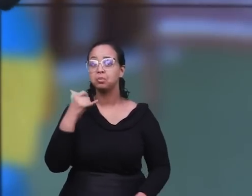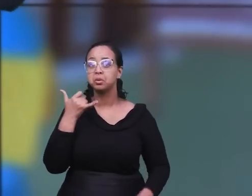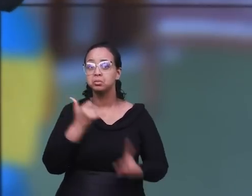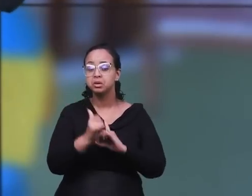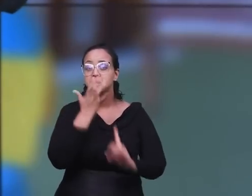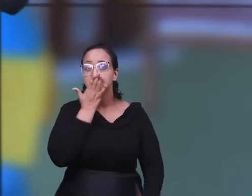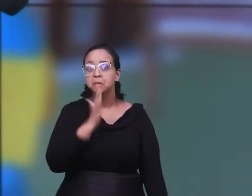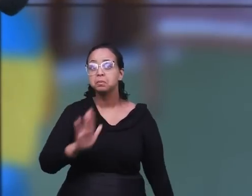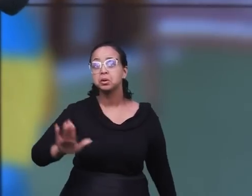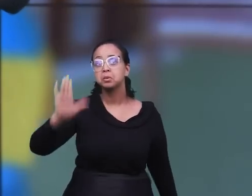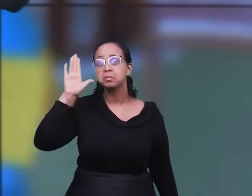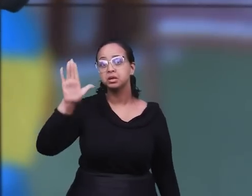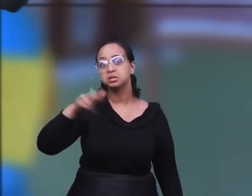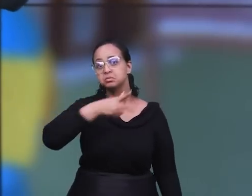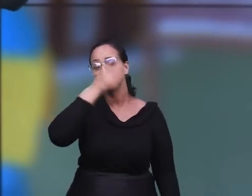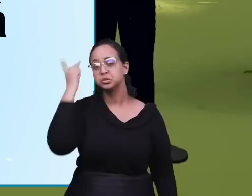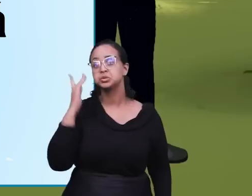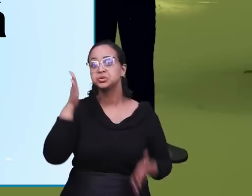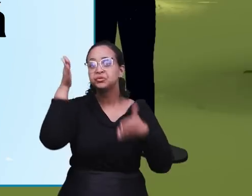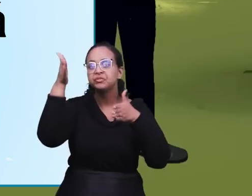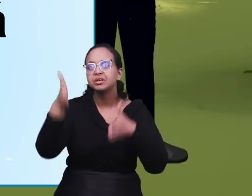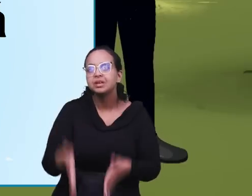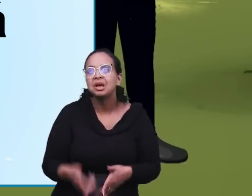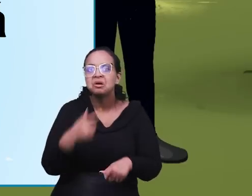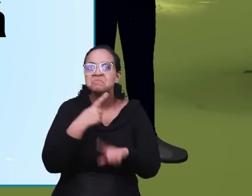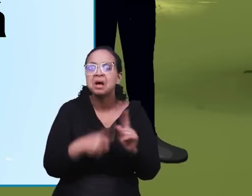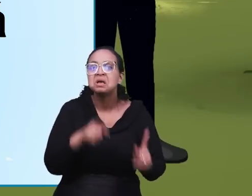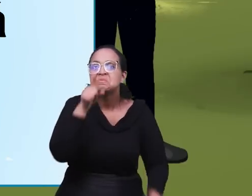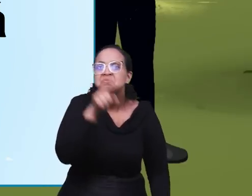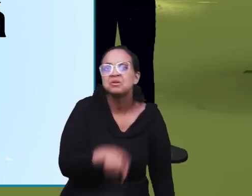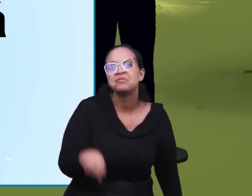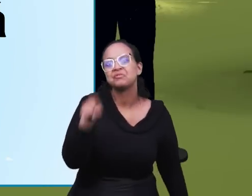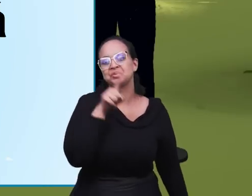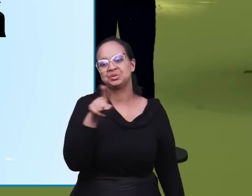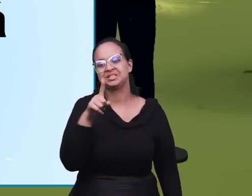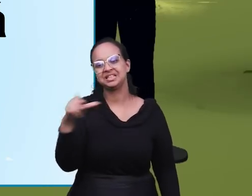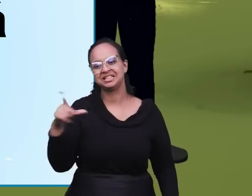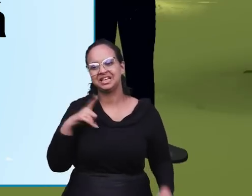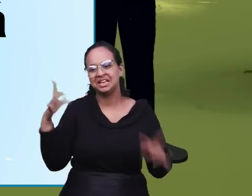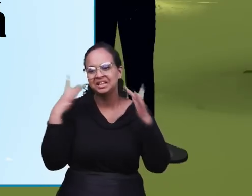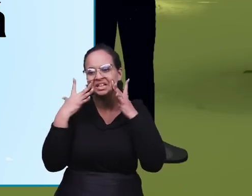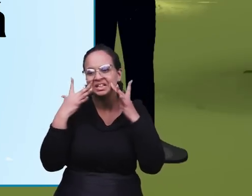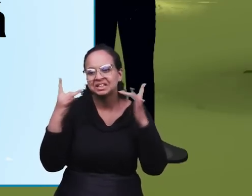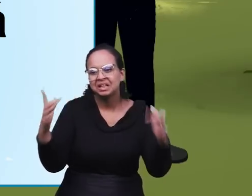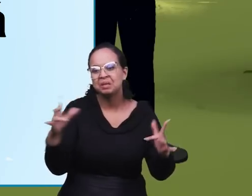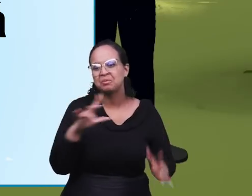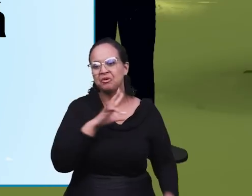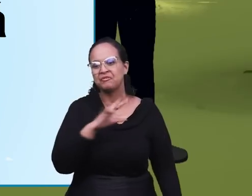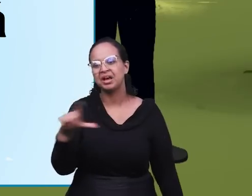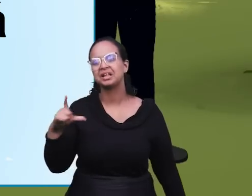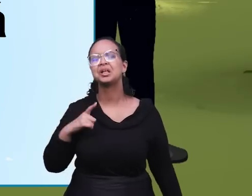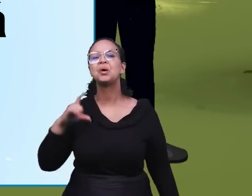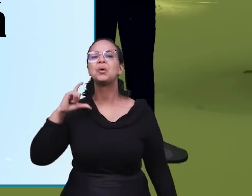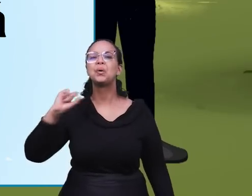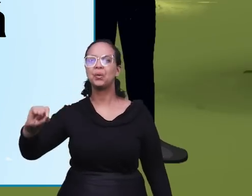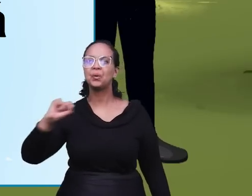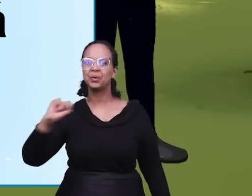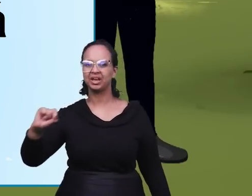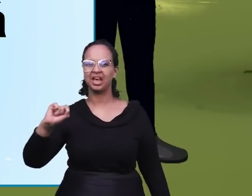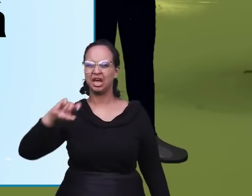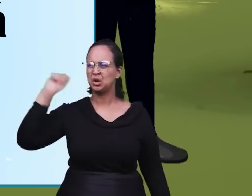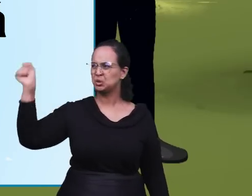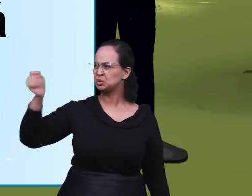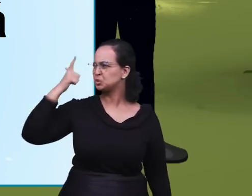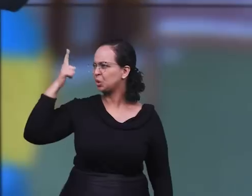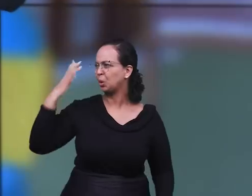é uma promessa para os fiéis. Mas para vós que temeis o meu nome, nascerá o sol da justiça, foi o texto